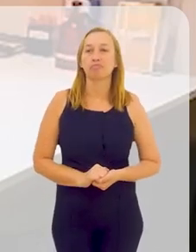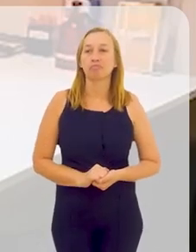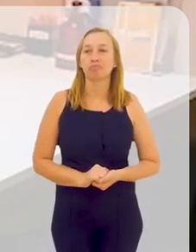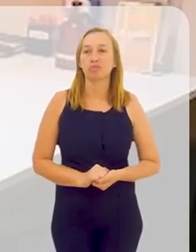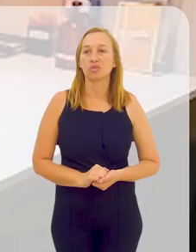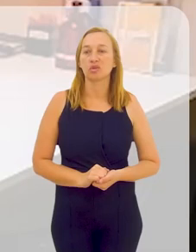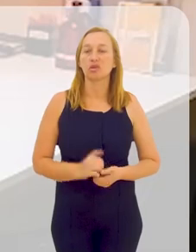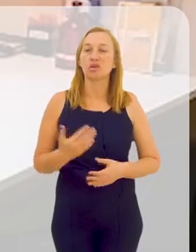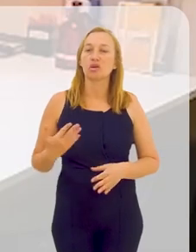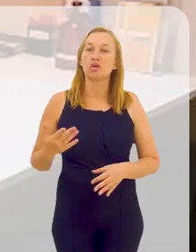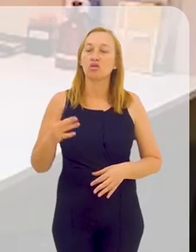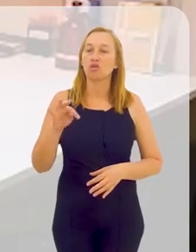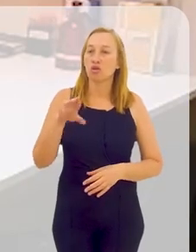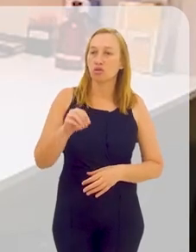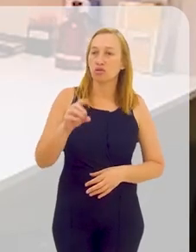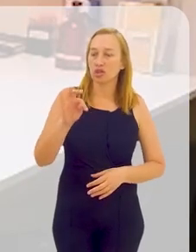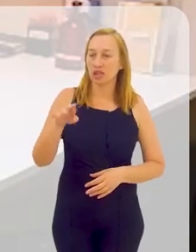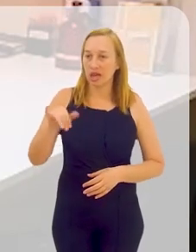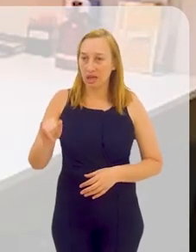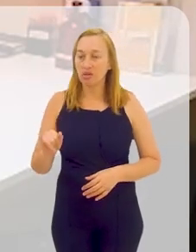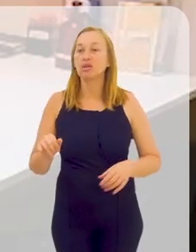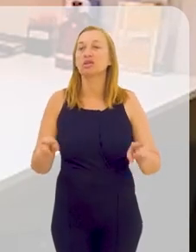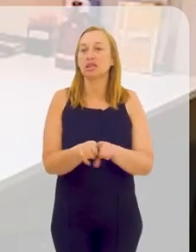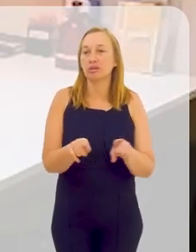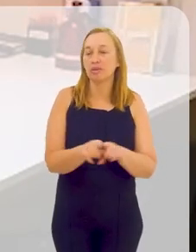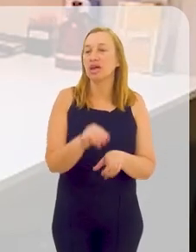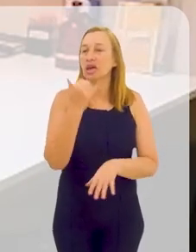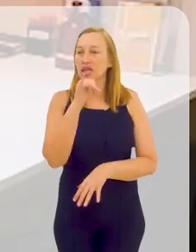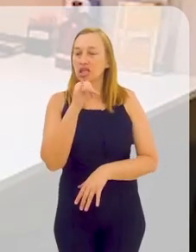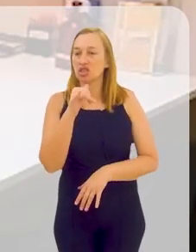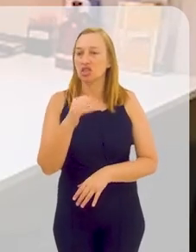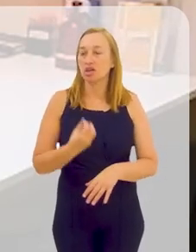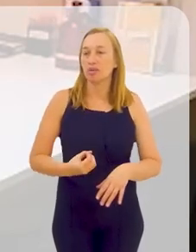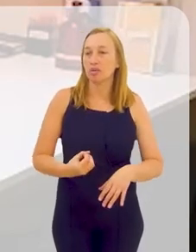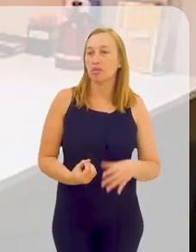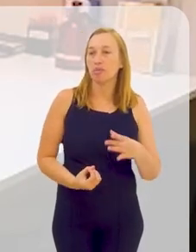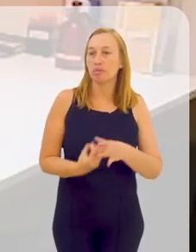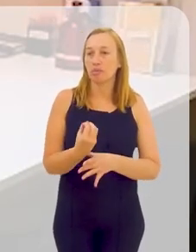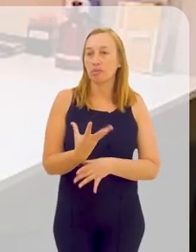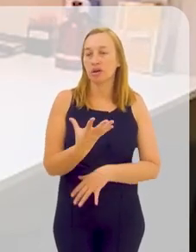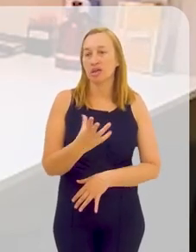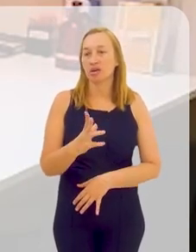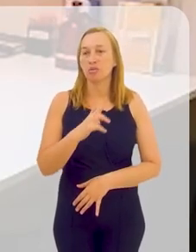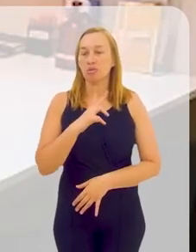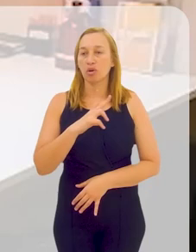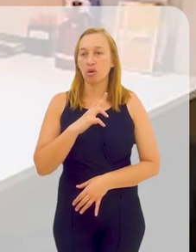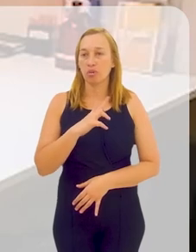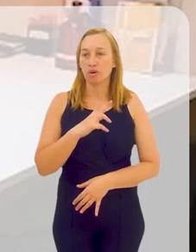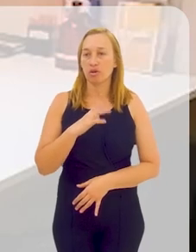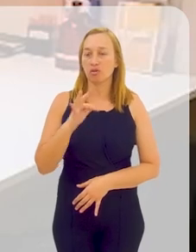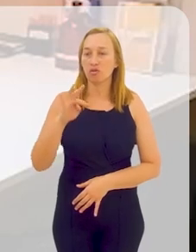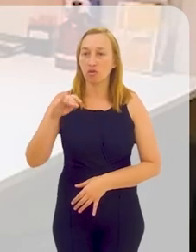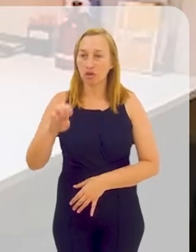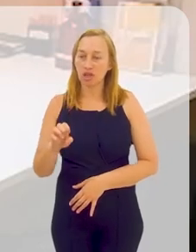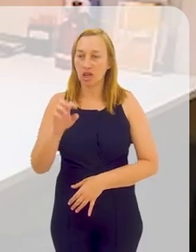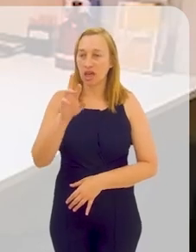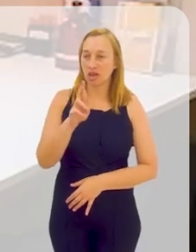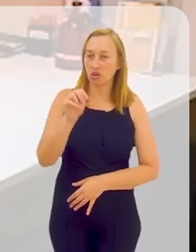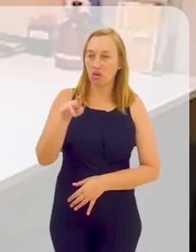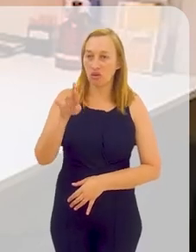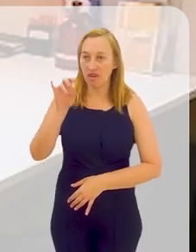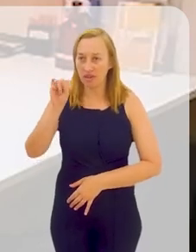para equipamentos fotovoltaicos e para a energia da geração própria a partir de fontes renováveis